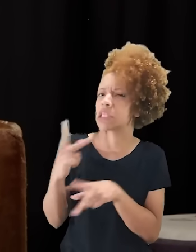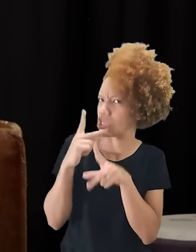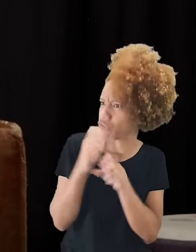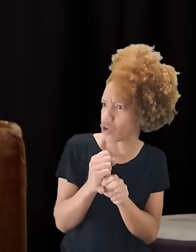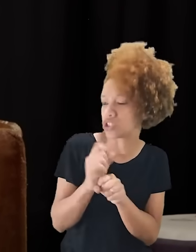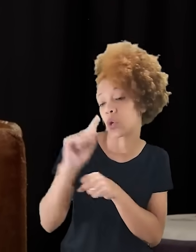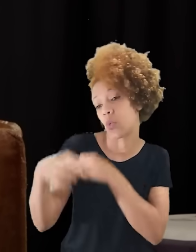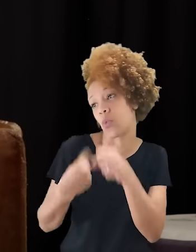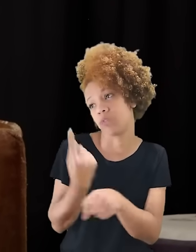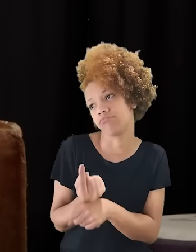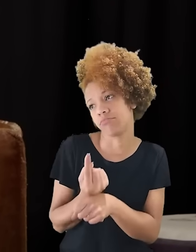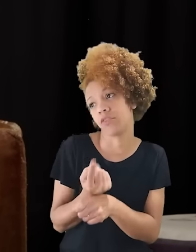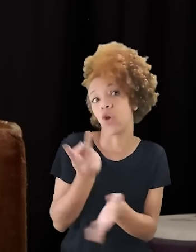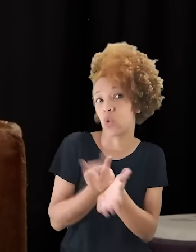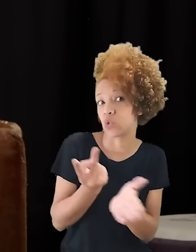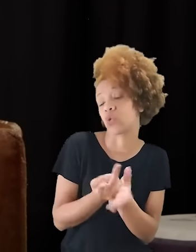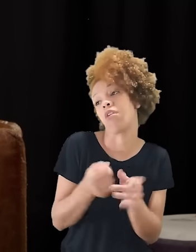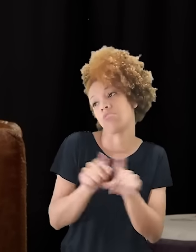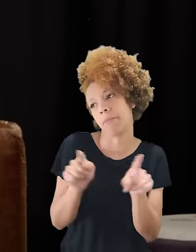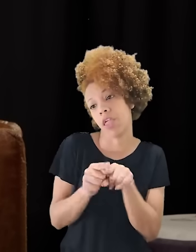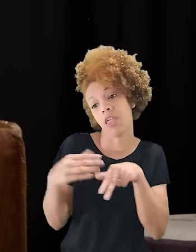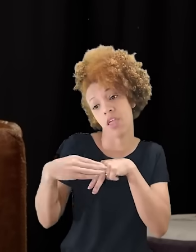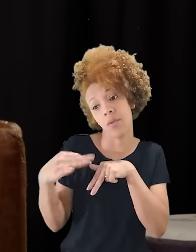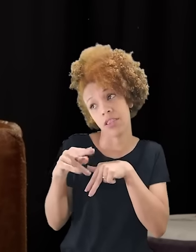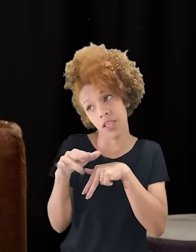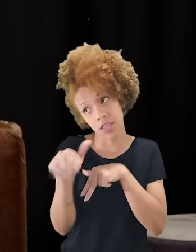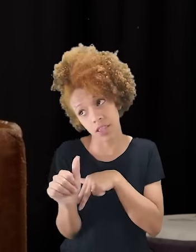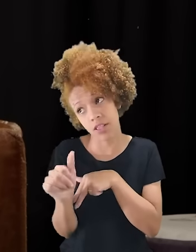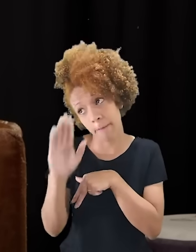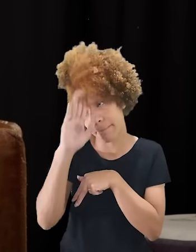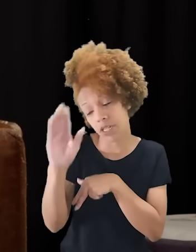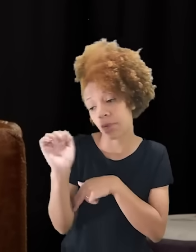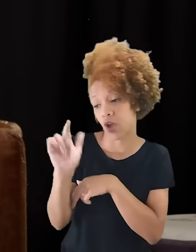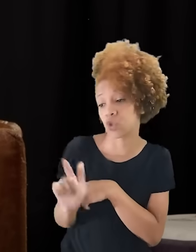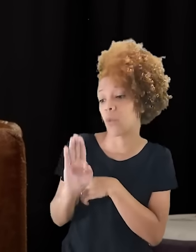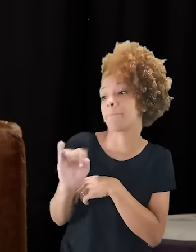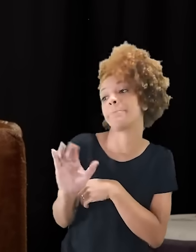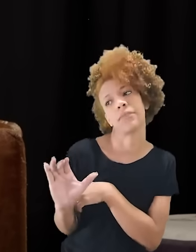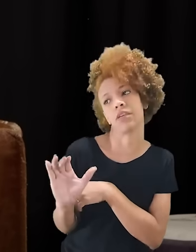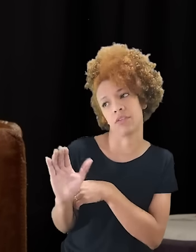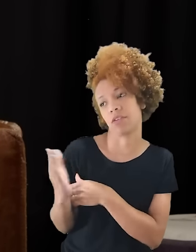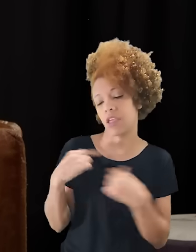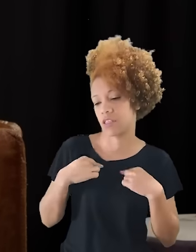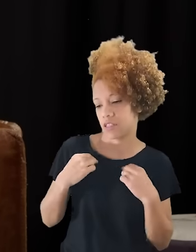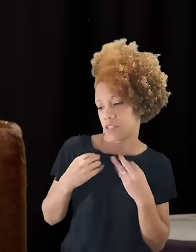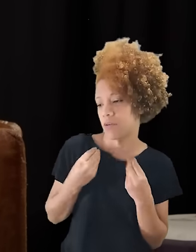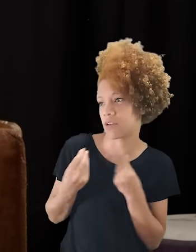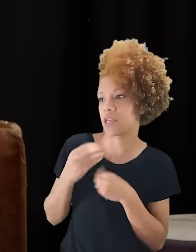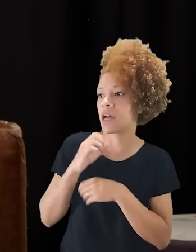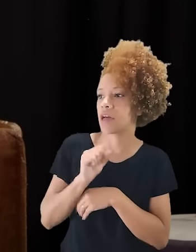forte ano que vem ele vai continuar muito forte também ele é uma tendência principalmente esse azul que ele é Bic né nesse tecido mais